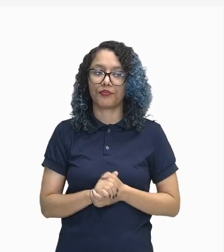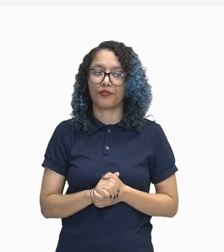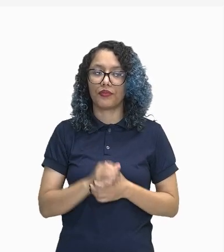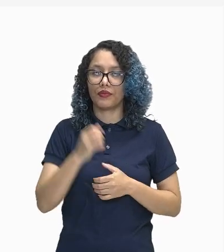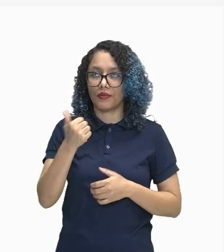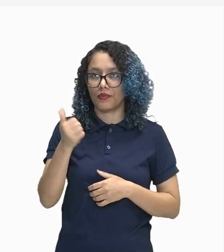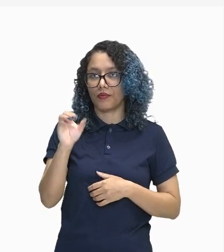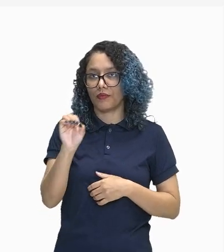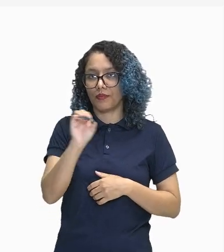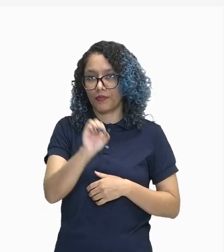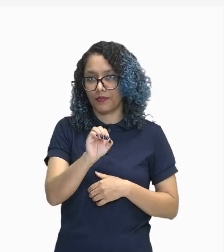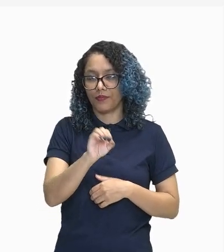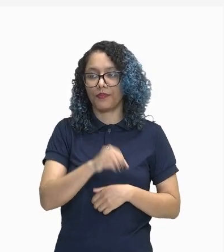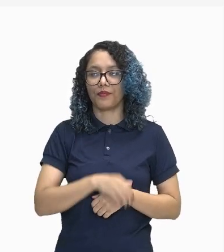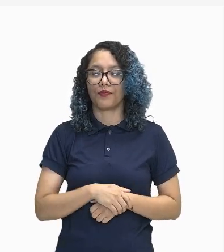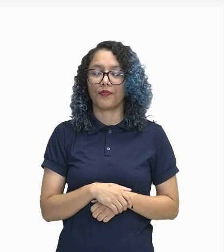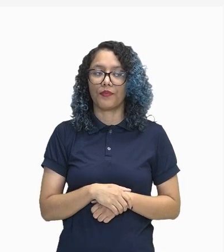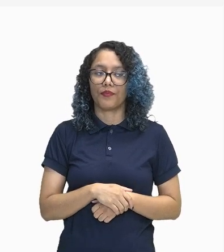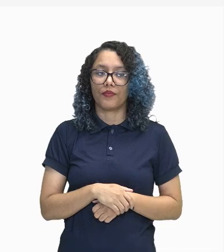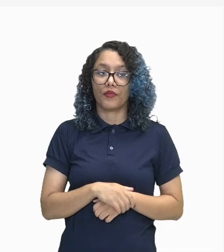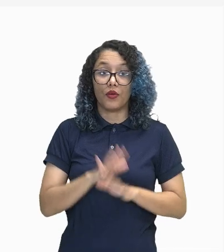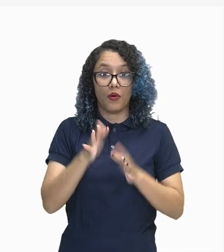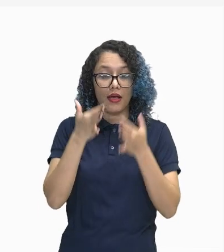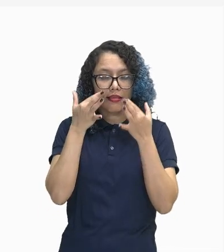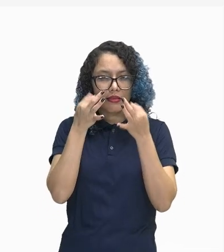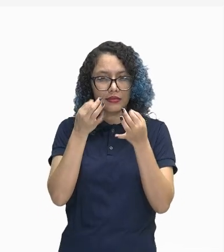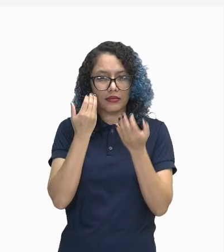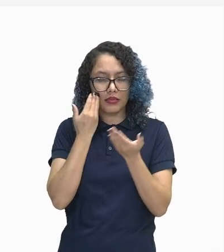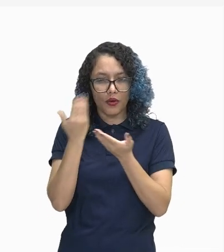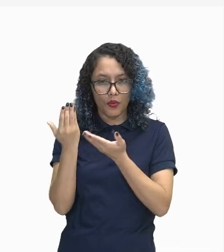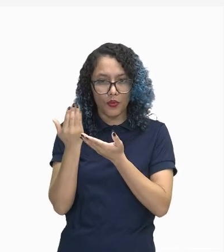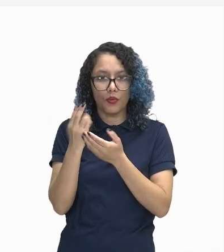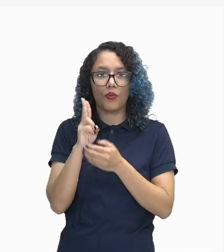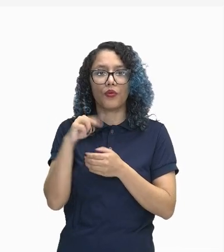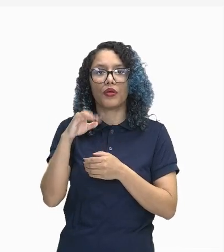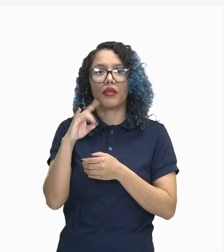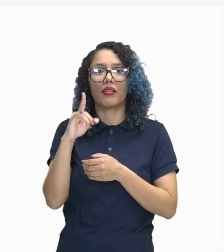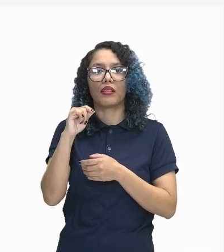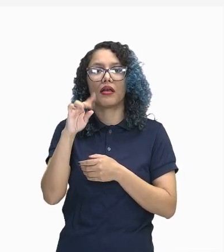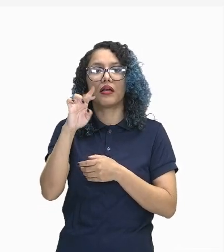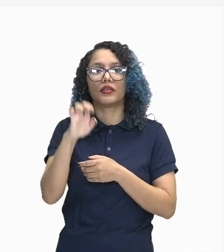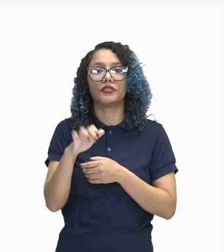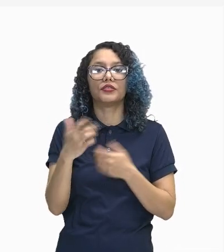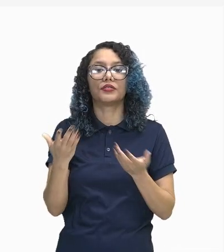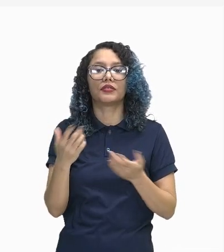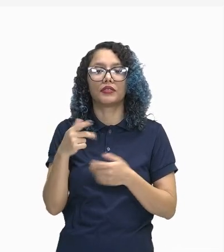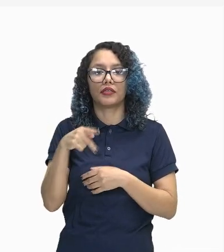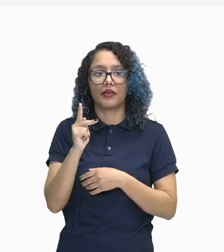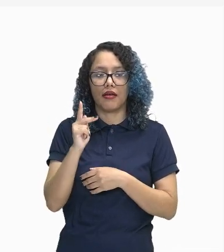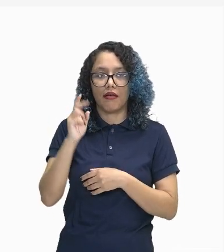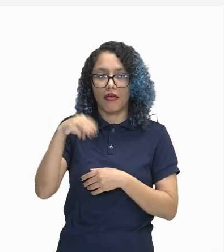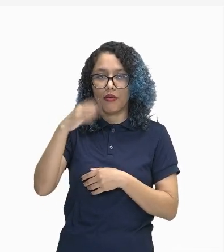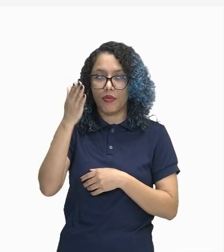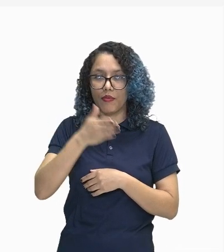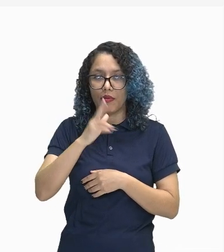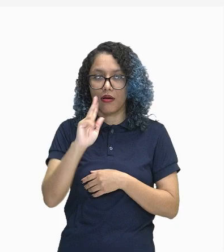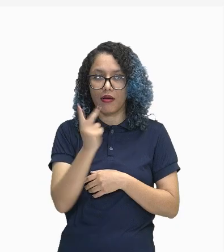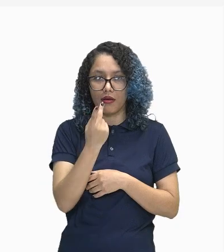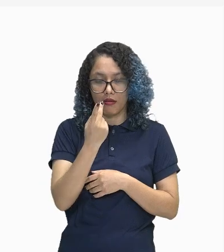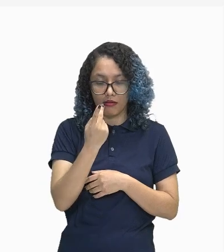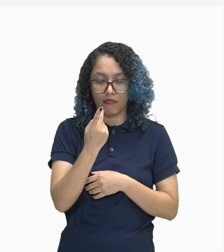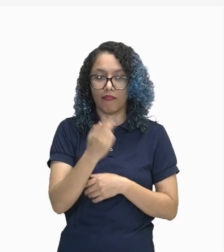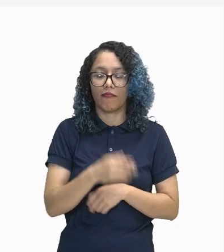100, certo? Agora, olha as unidades, 100 quilômetros por hora,